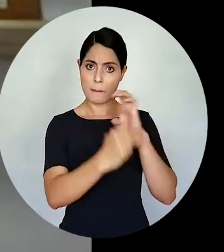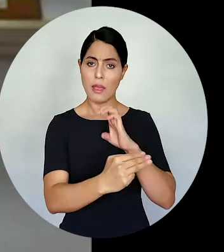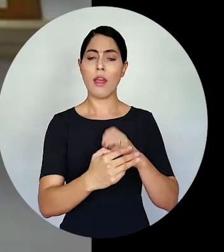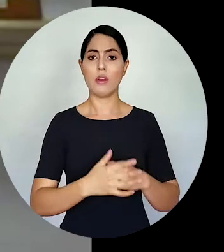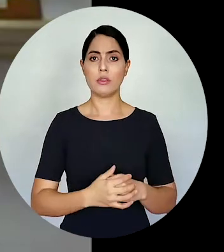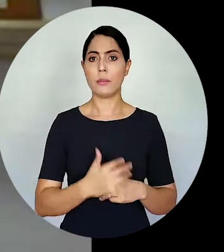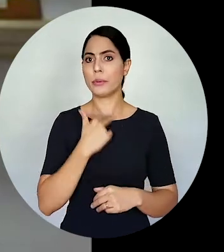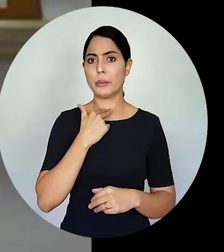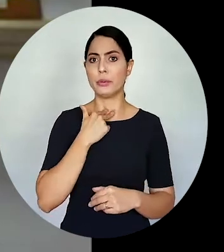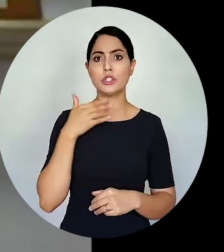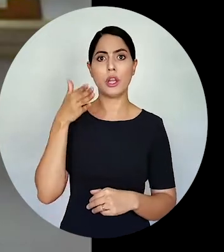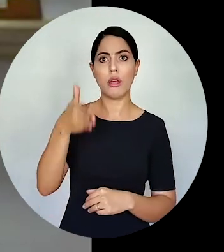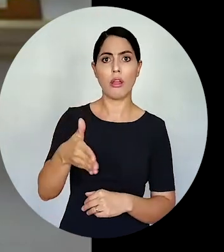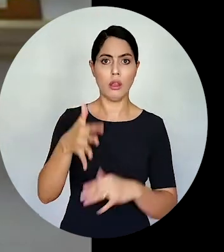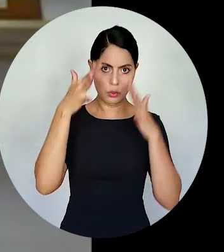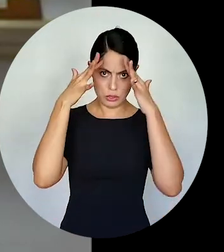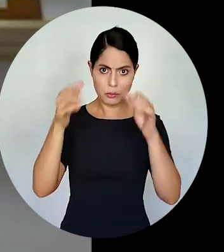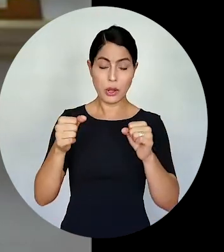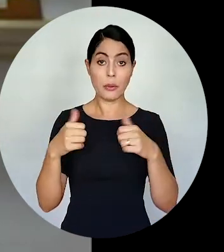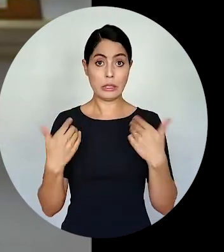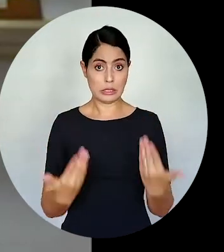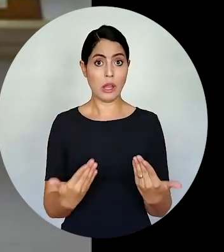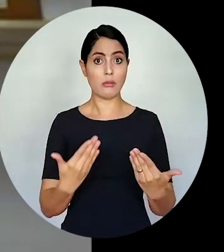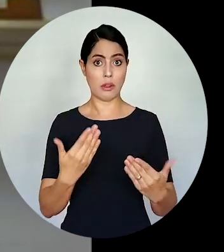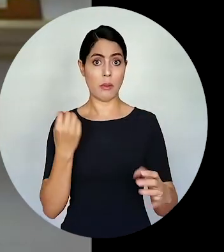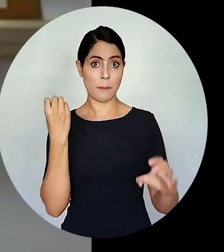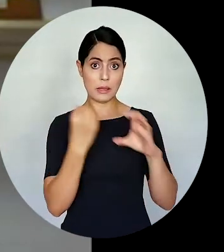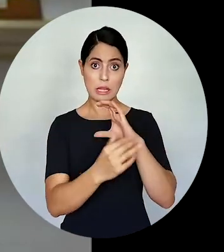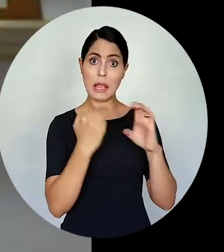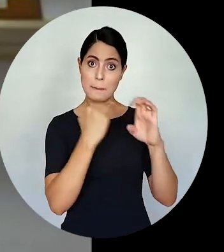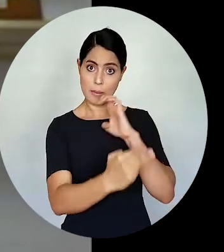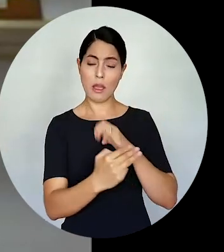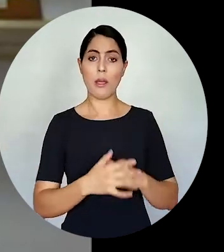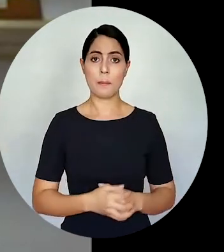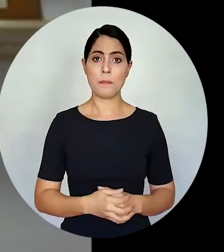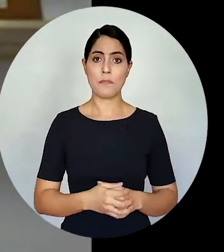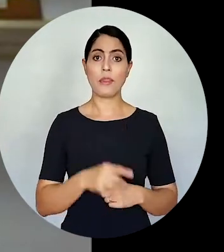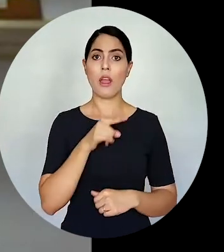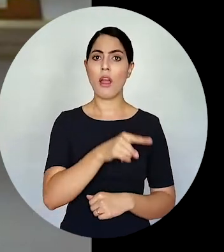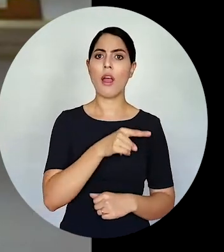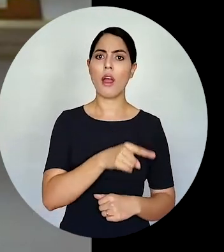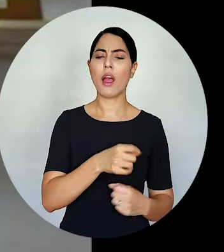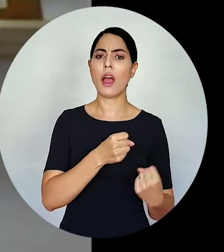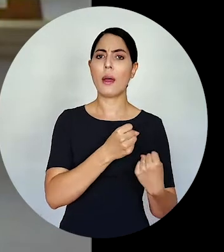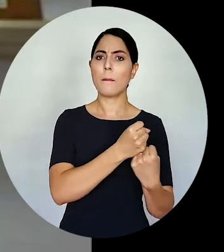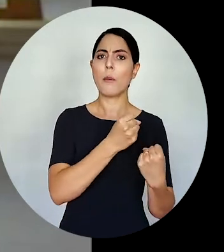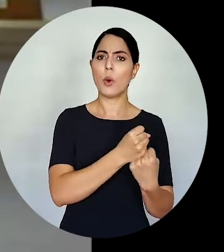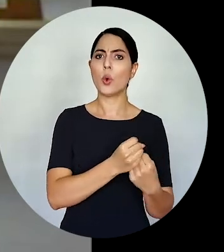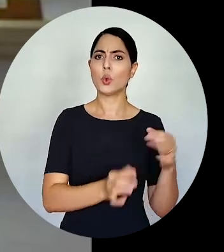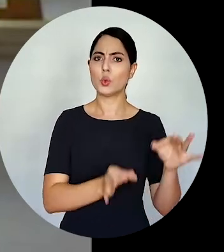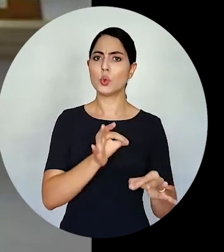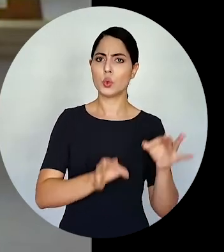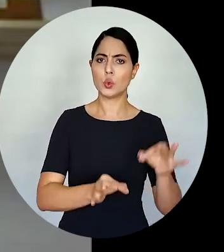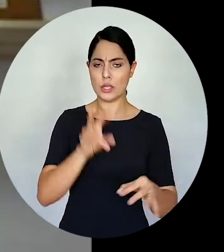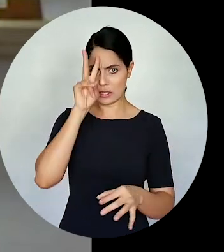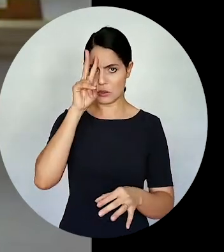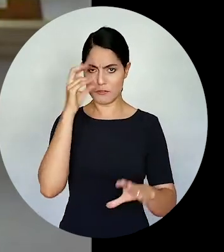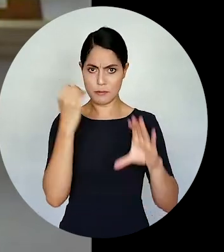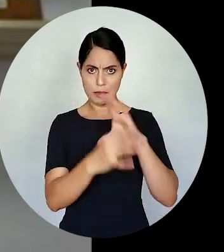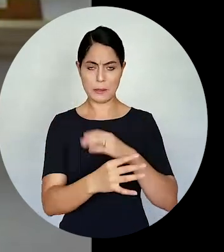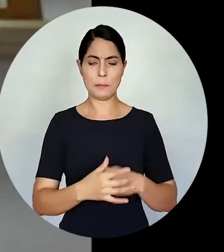como me protocolar no tribunal, mandei por e-mail para assistente do juiz às 11 horas da manhã da segunda-feira, dia 9 de